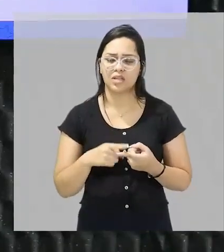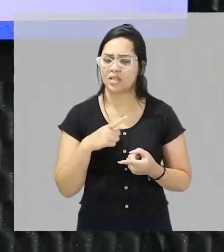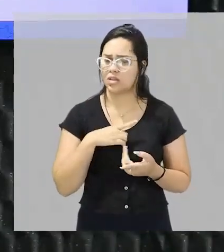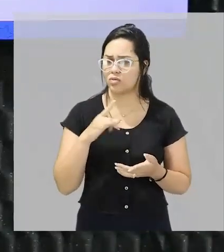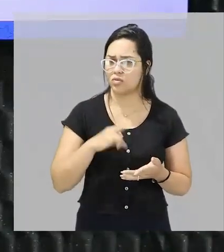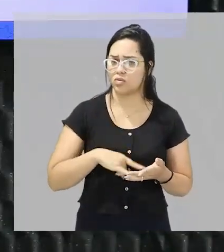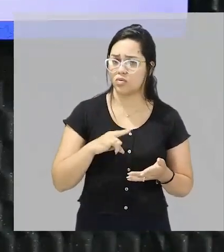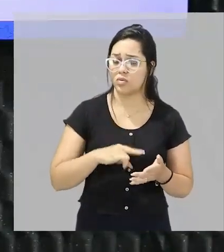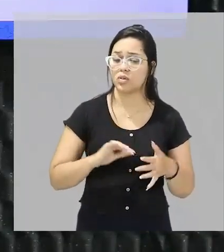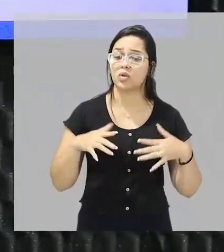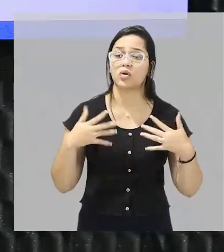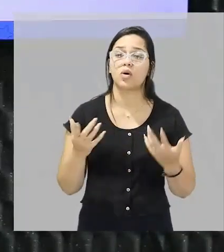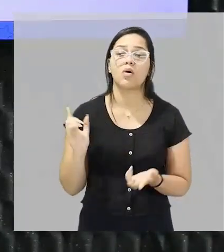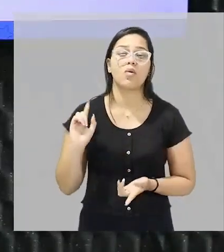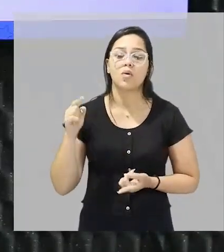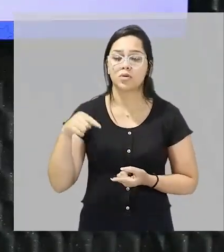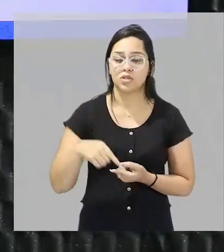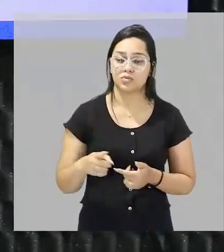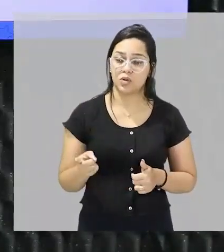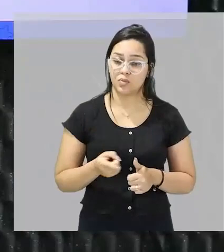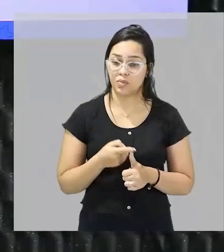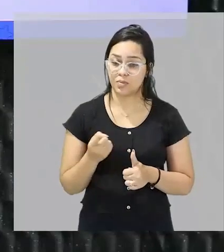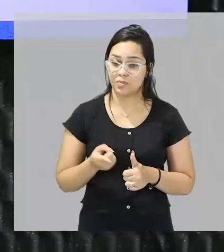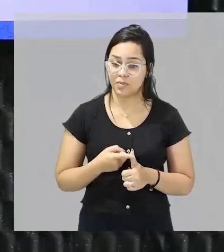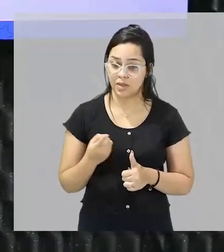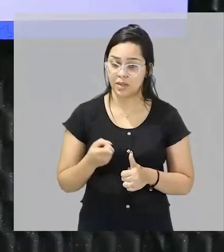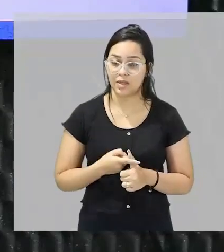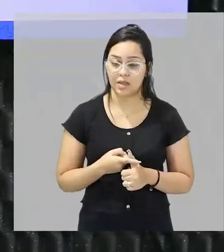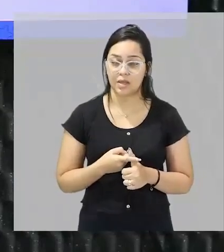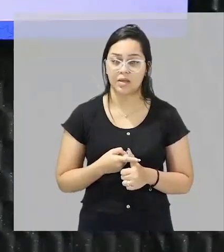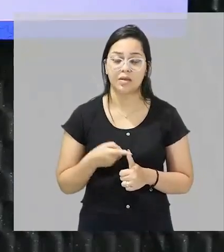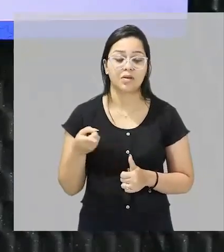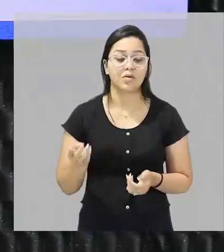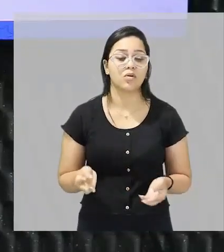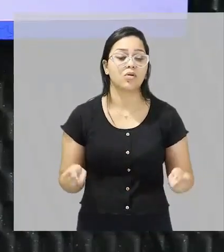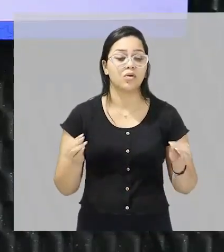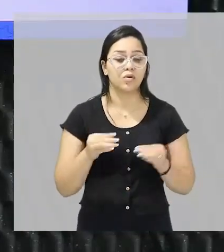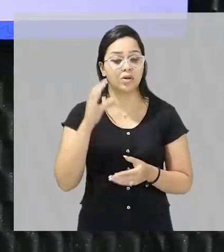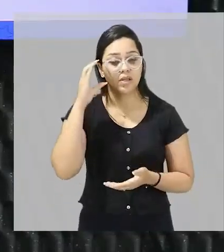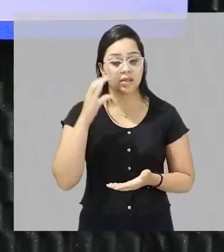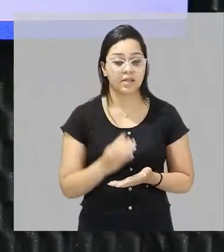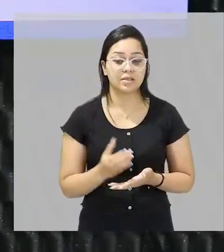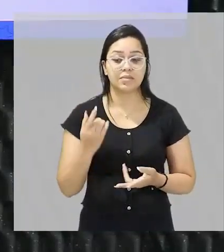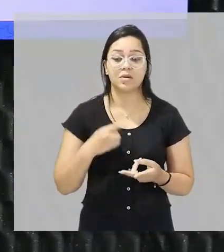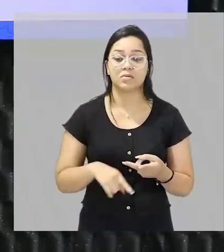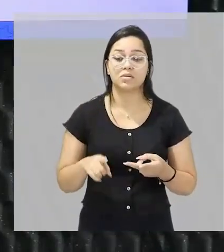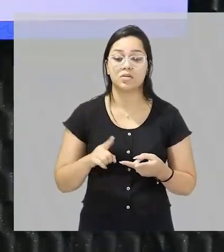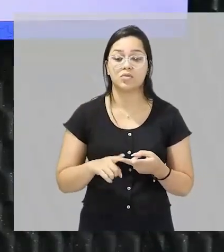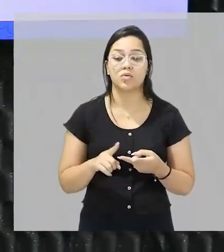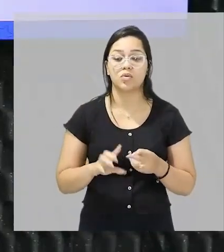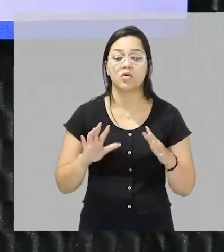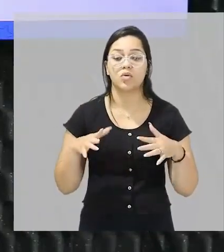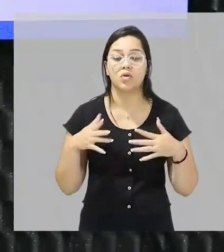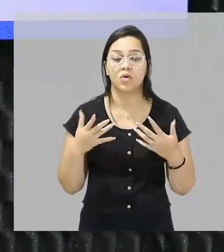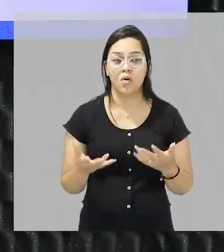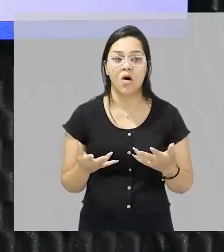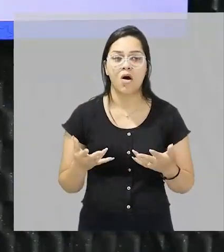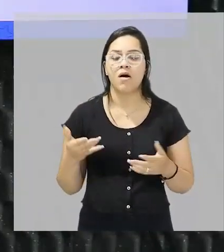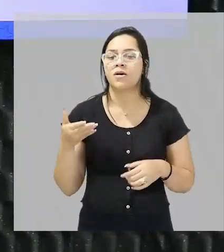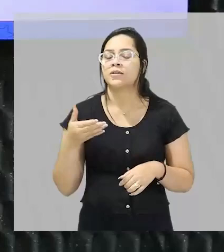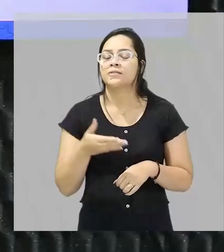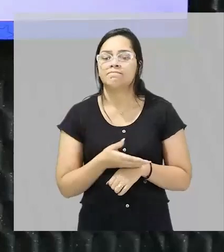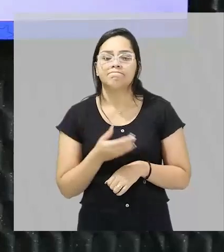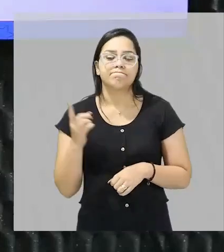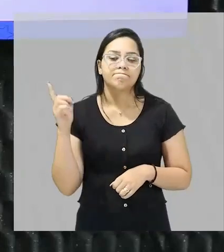Qual é a razão? Então, é o primeiro elemento que ela colocou na tese. E o segundo, qual é o principal entrave? Por